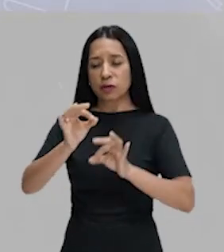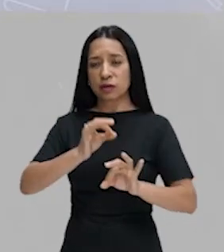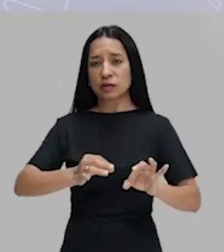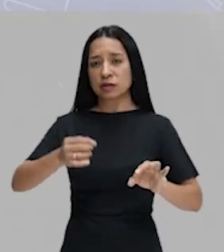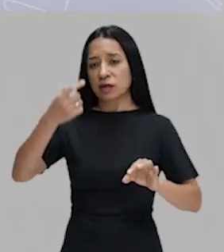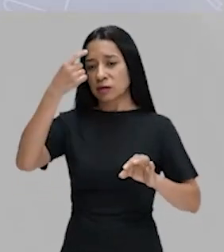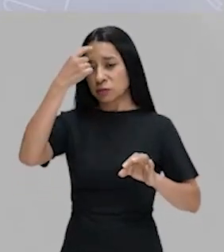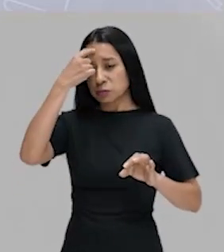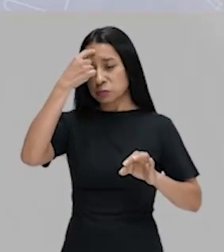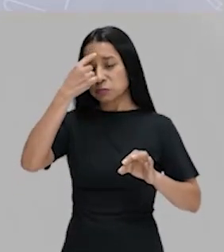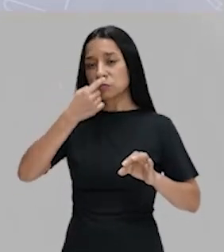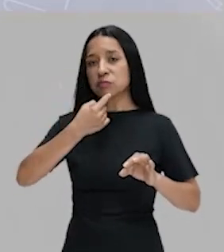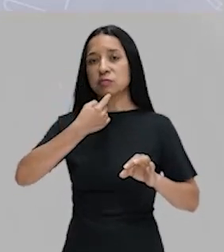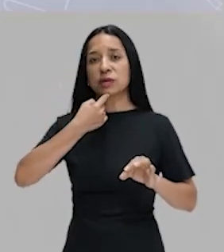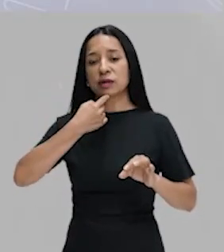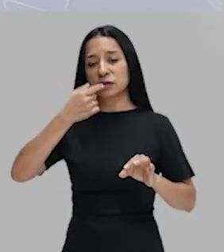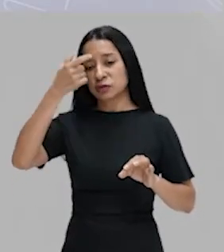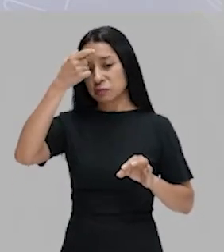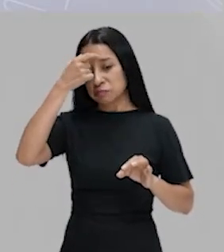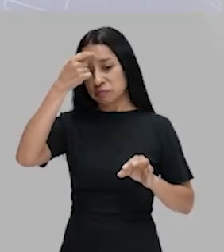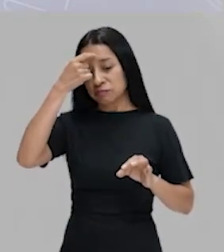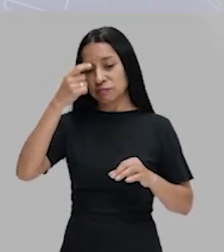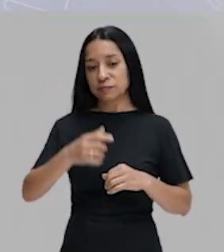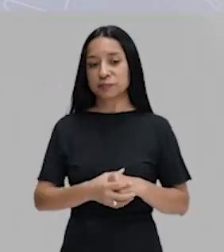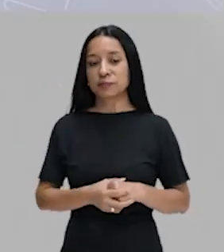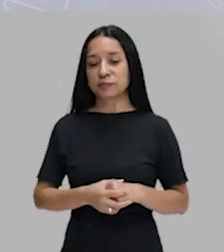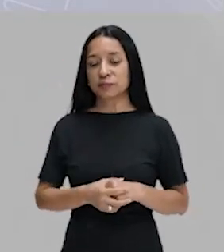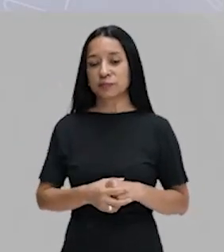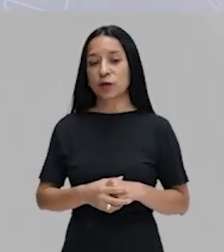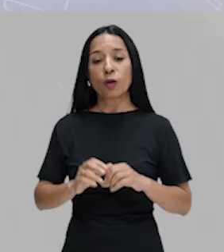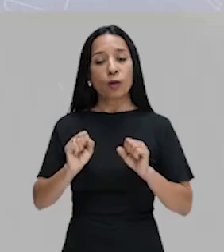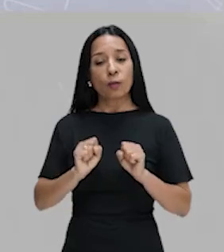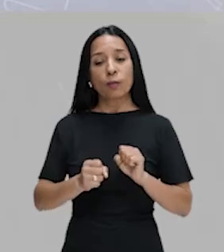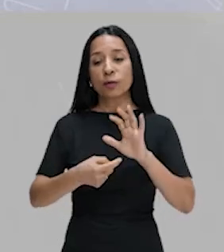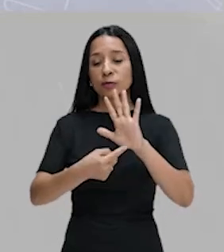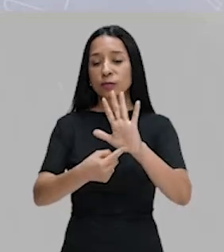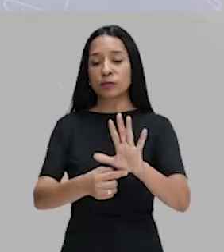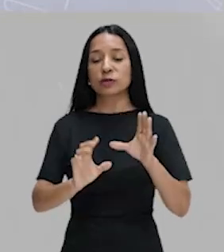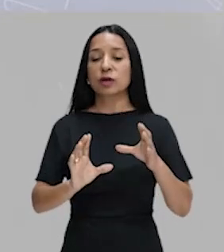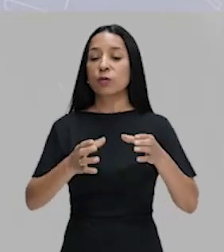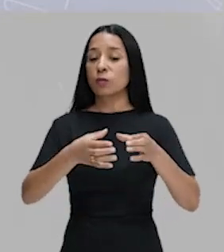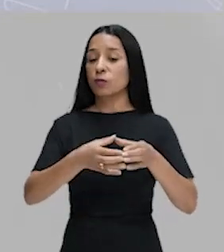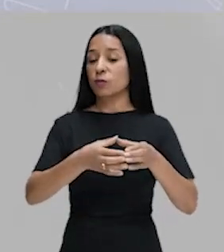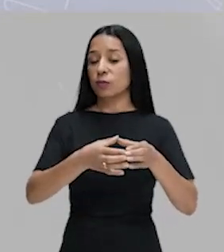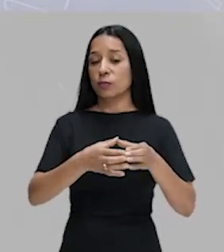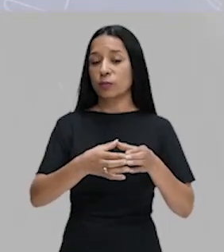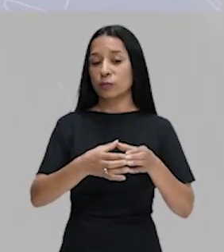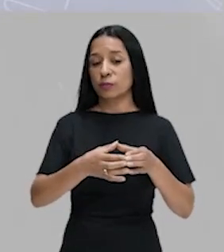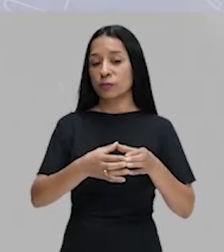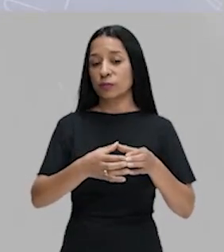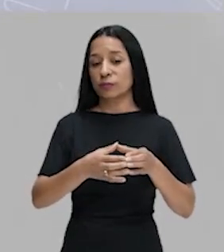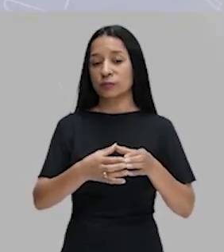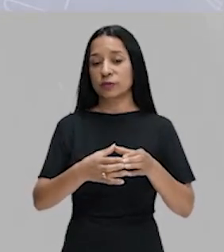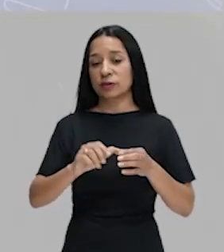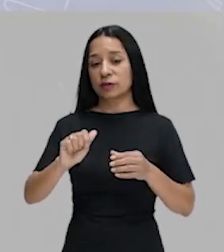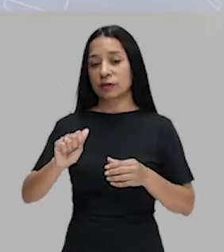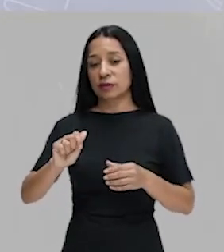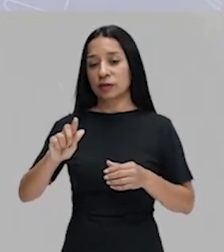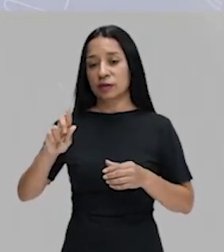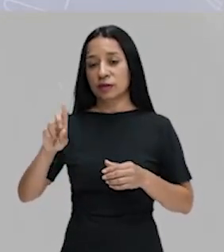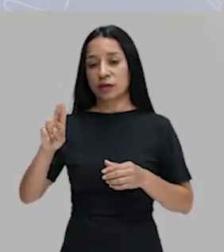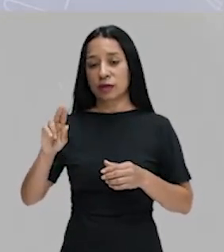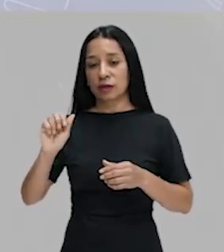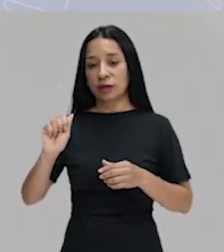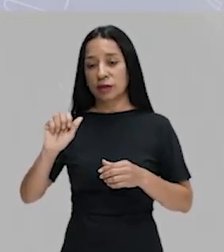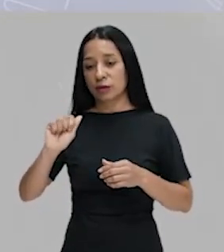animais. A gente pode citar como um grupo de quinidários, como exemplo, as águas-vivas. Tem um